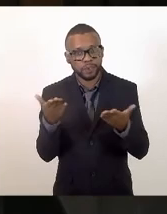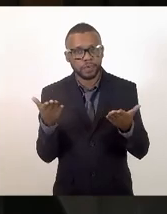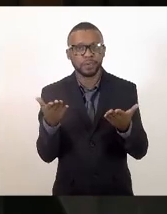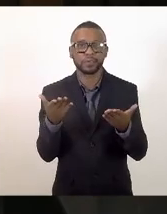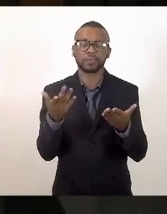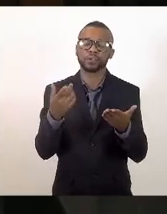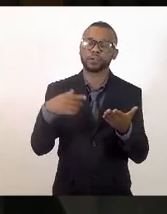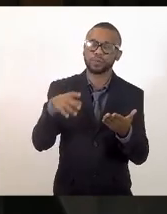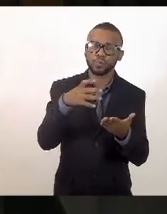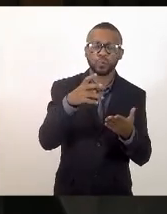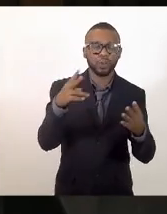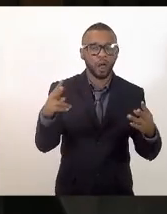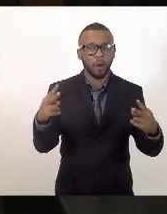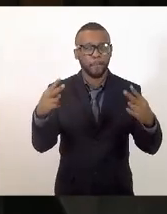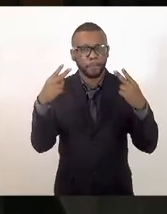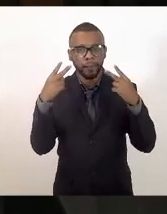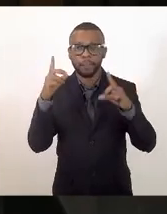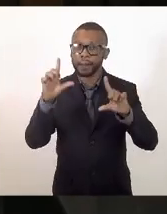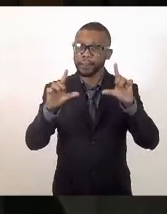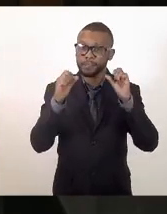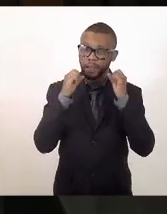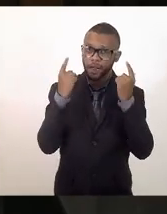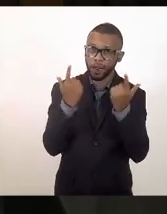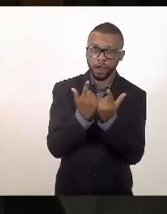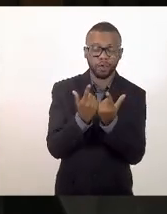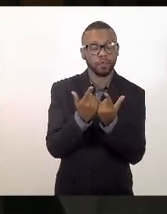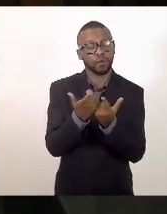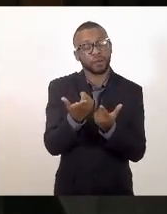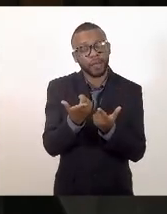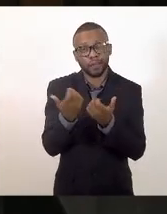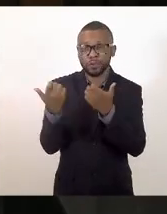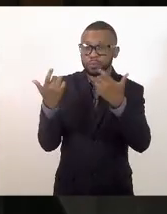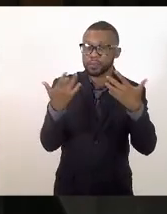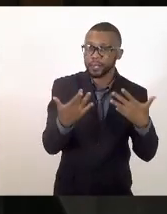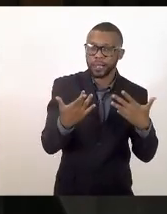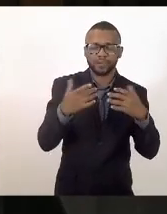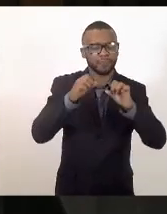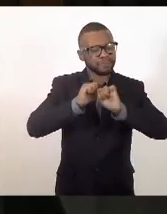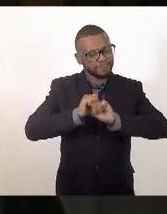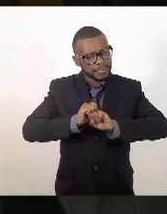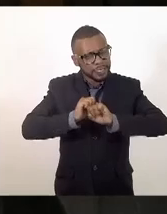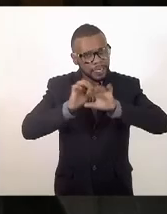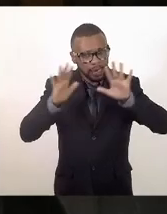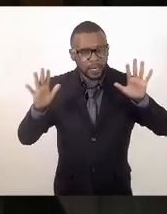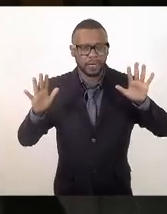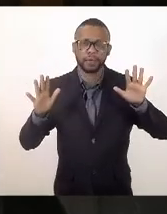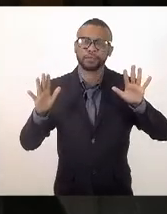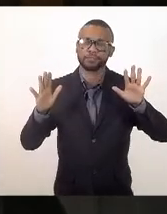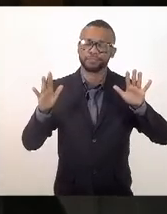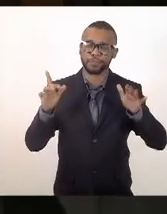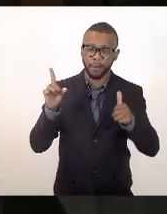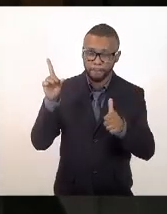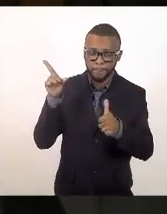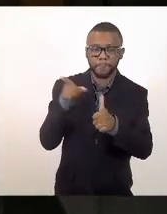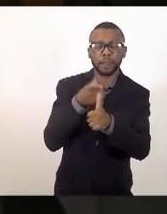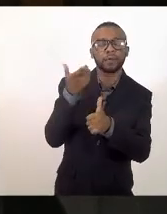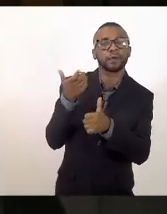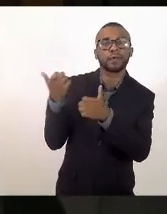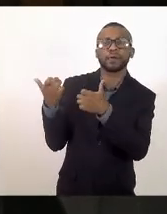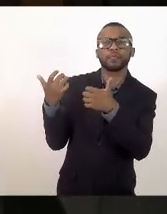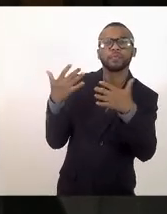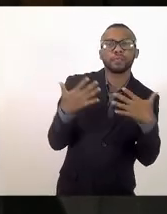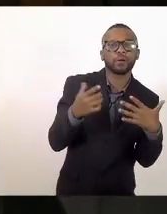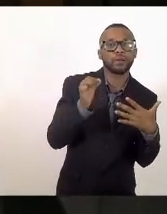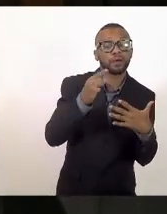Alerj, eu serei muito didático, deputada Marta Rocha. Em primeiro lugar, dizer que, para os